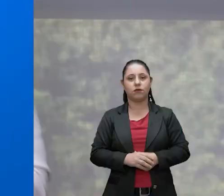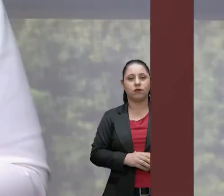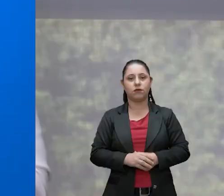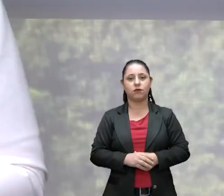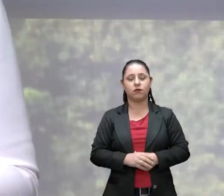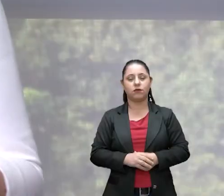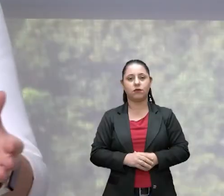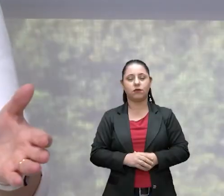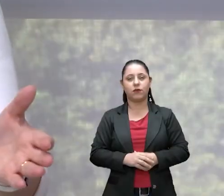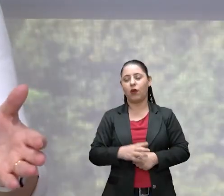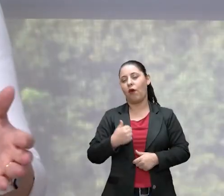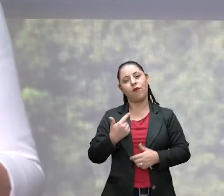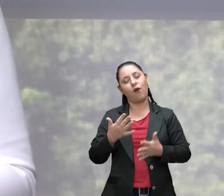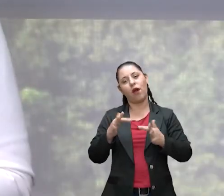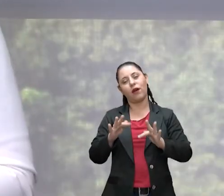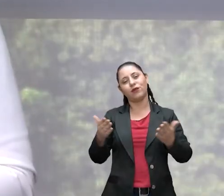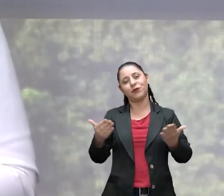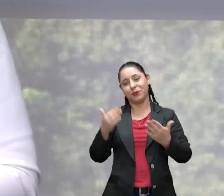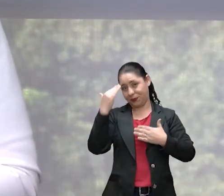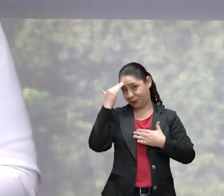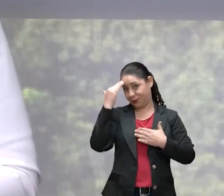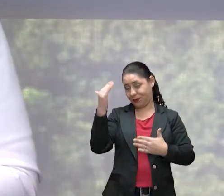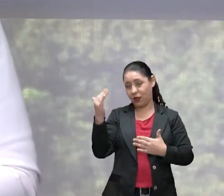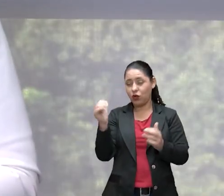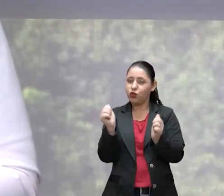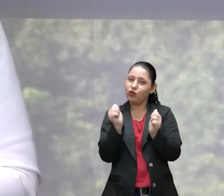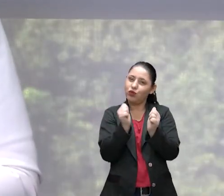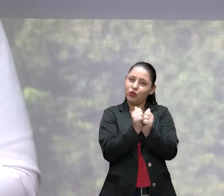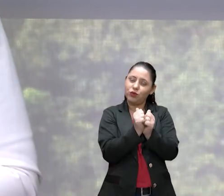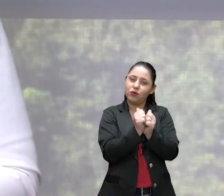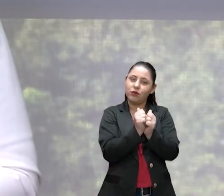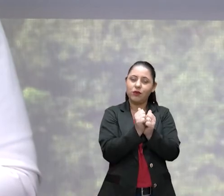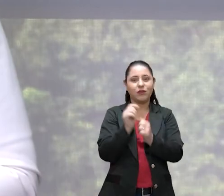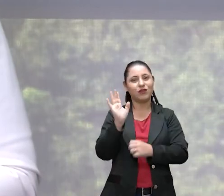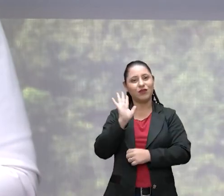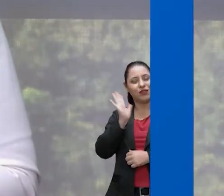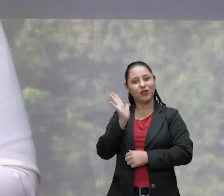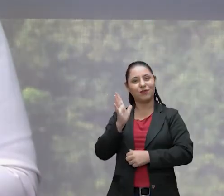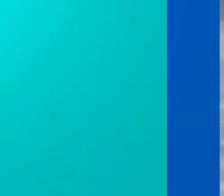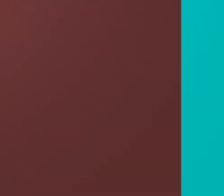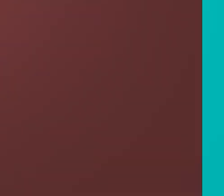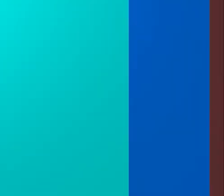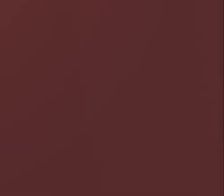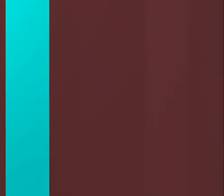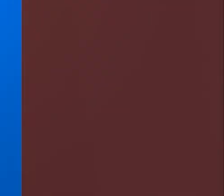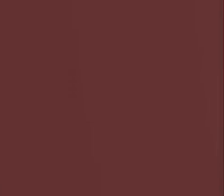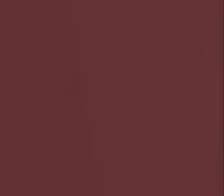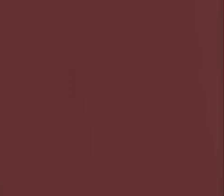Eu vou ficando por aqui, agradeço pela sua companhia e até a próxima edição.